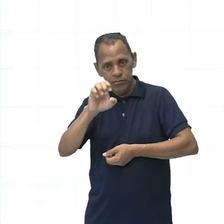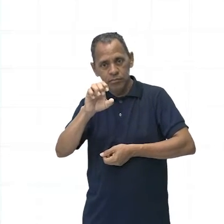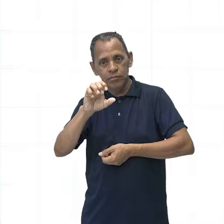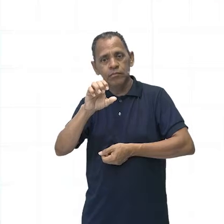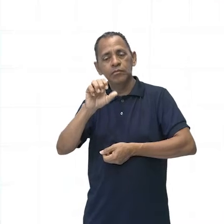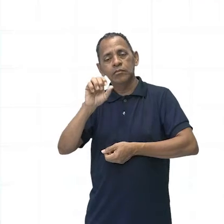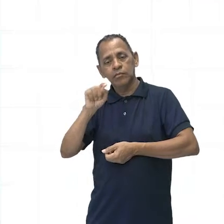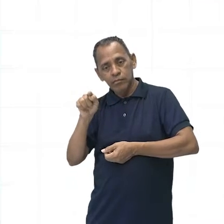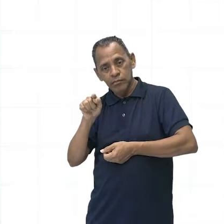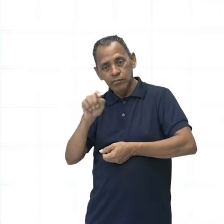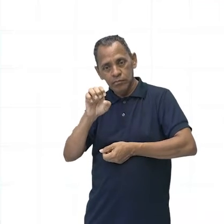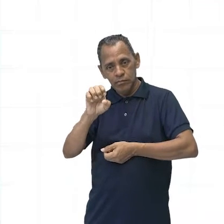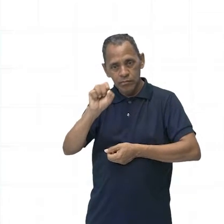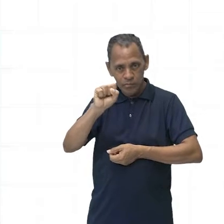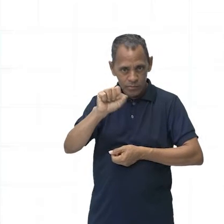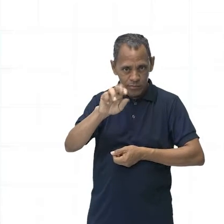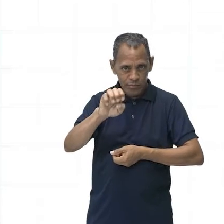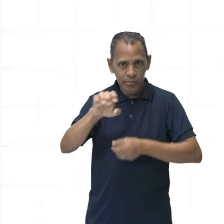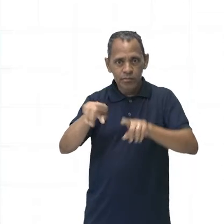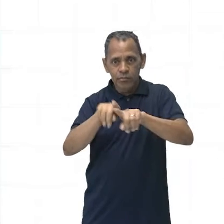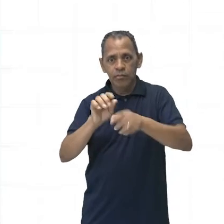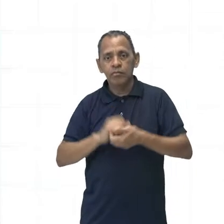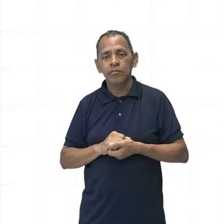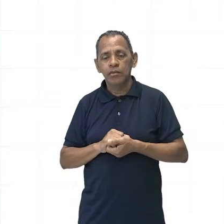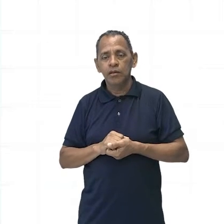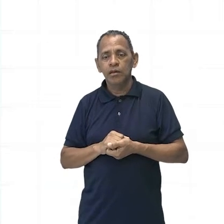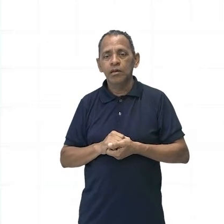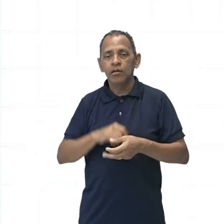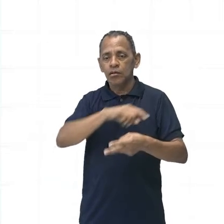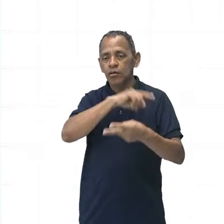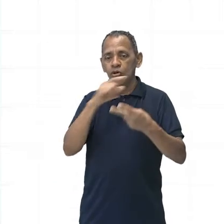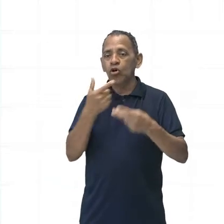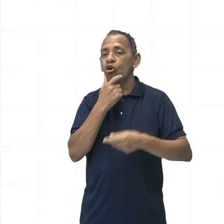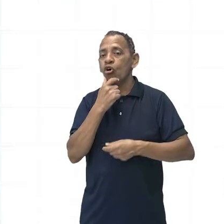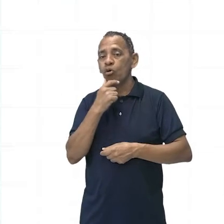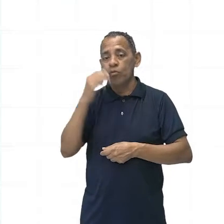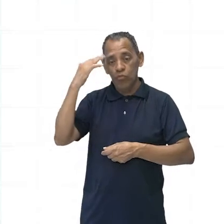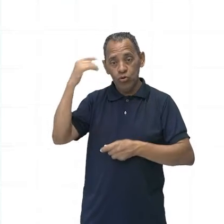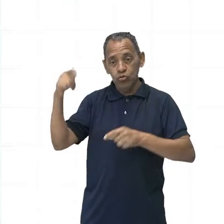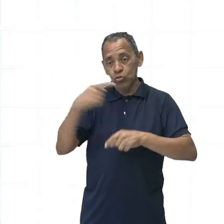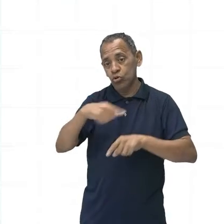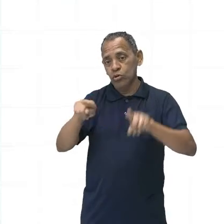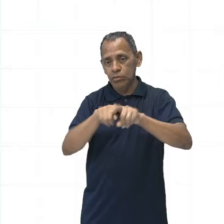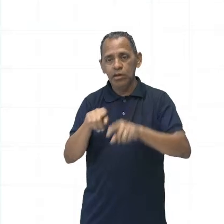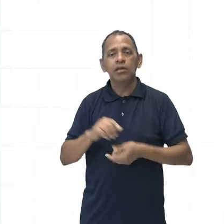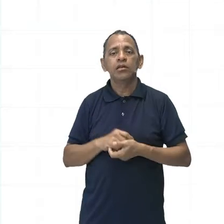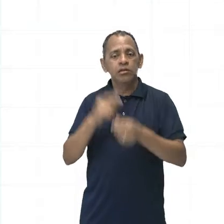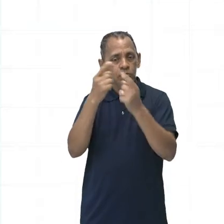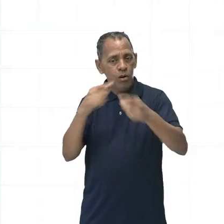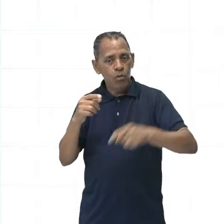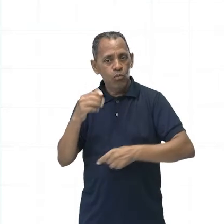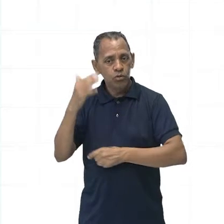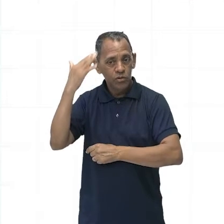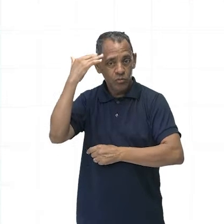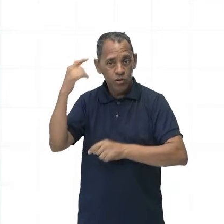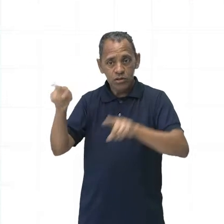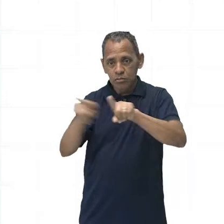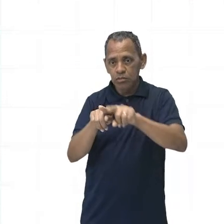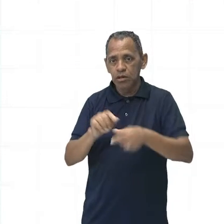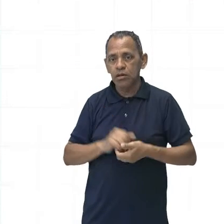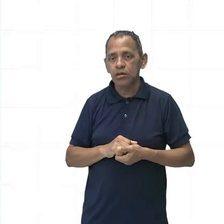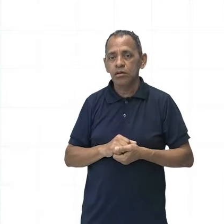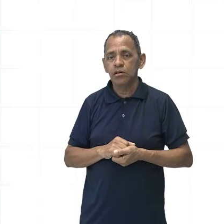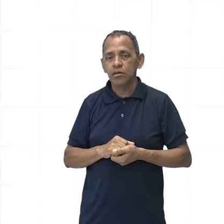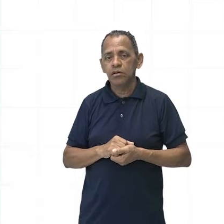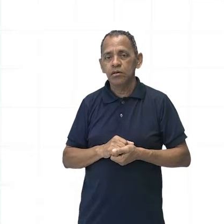regime militar. Geraldo Vandré tem uma música hiper conhecida, para não dizer que não falei de Flores,